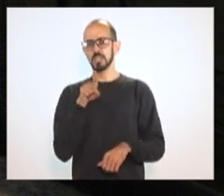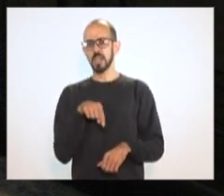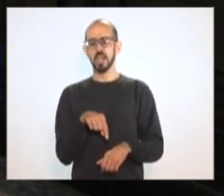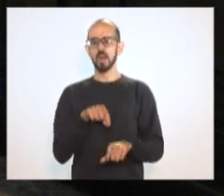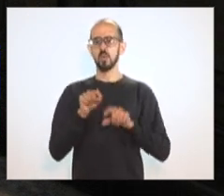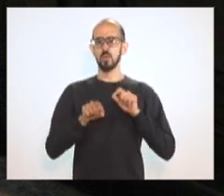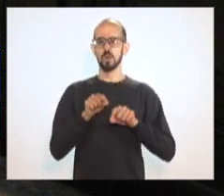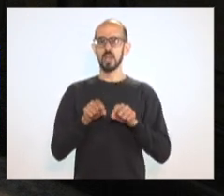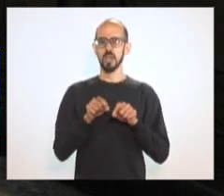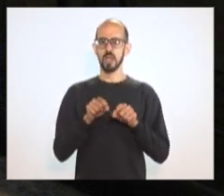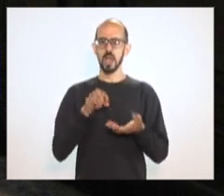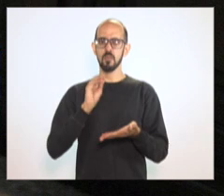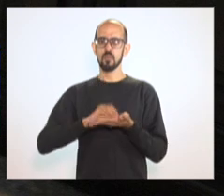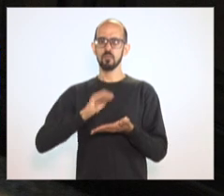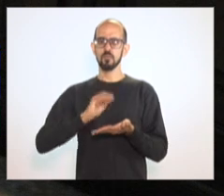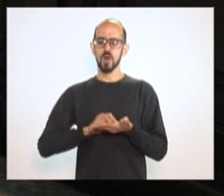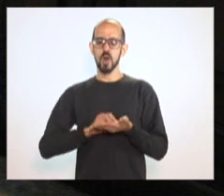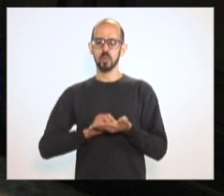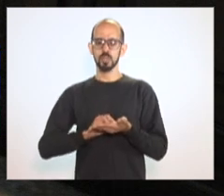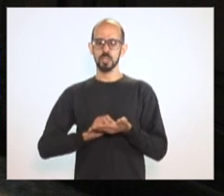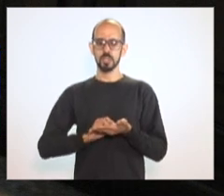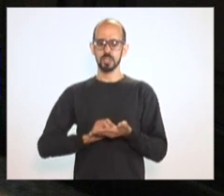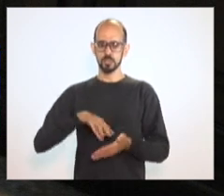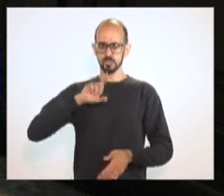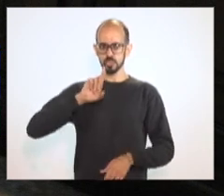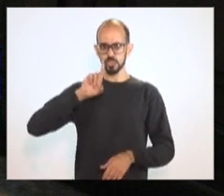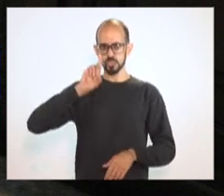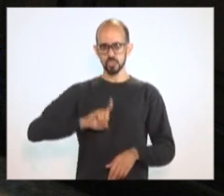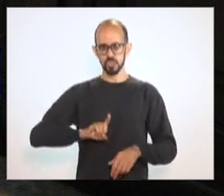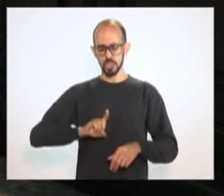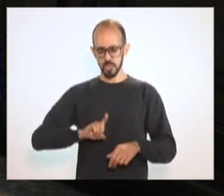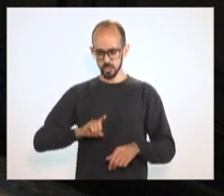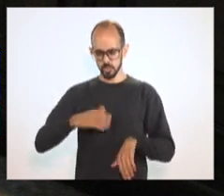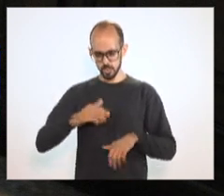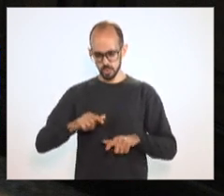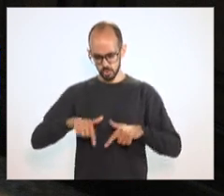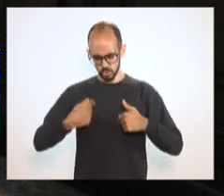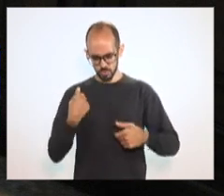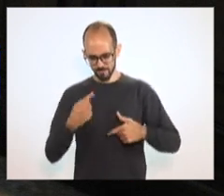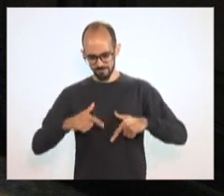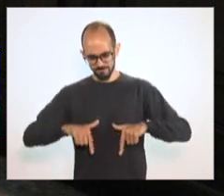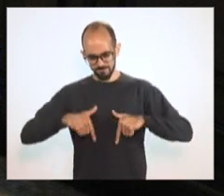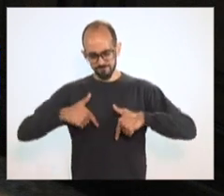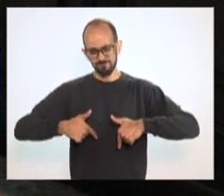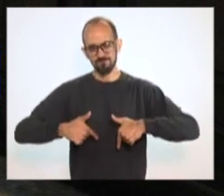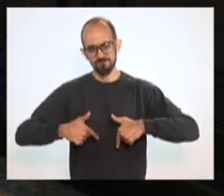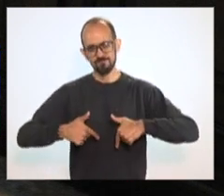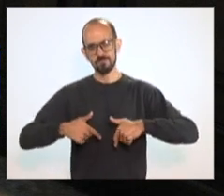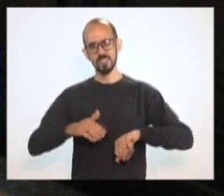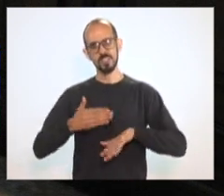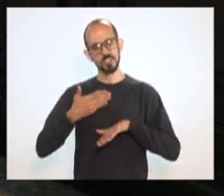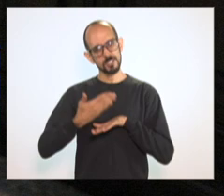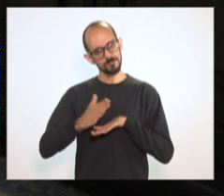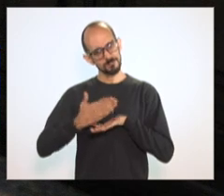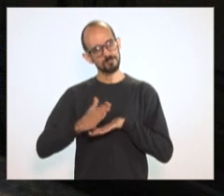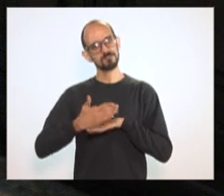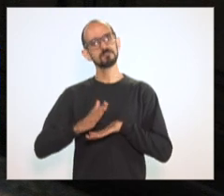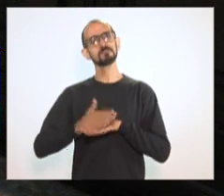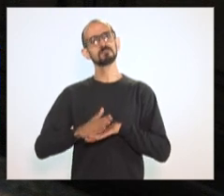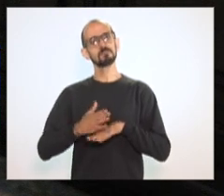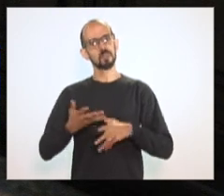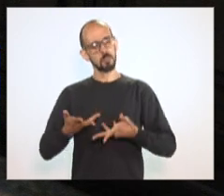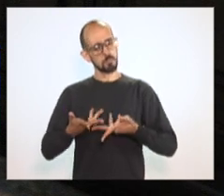nos dar o direito de exercer o nosso mandato com o respeito que a gente merece sabe